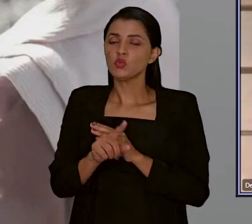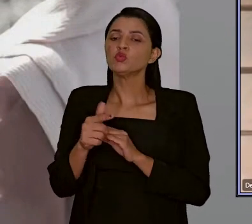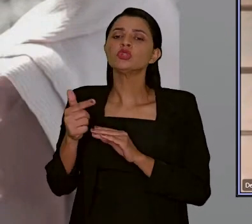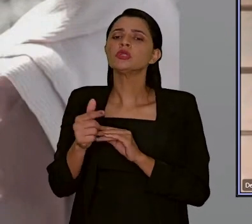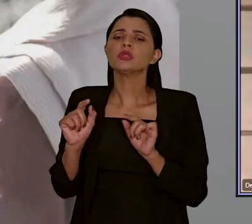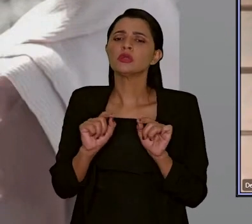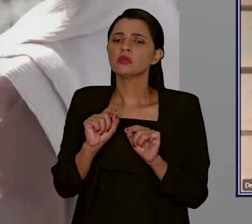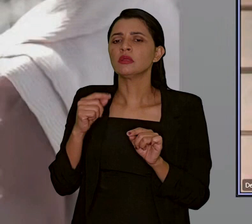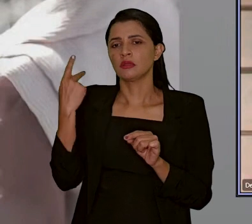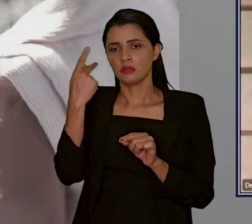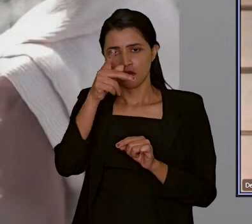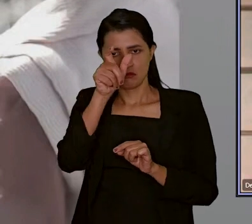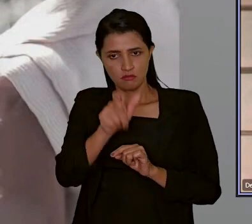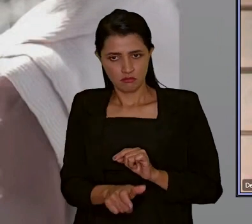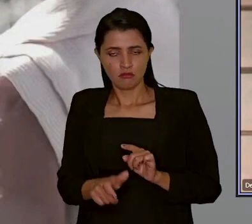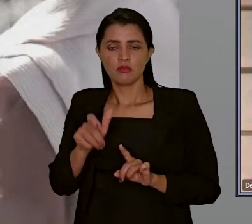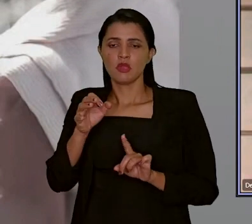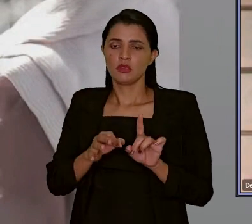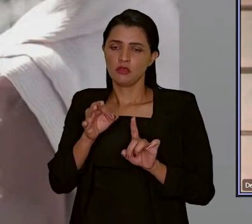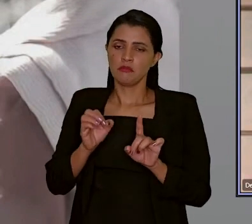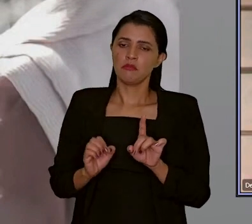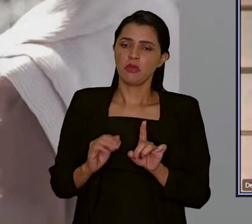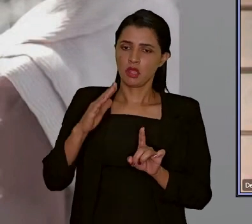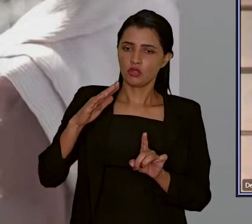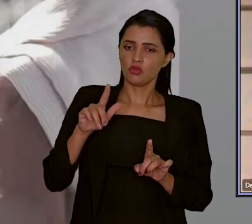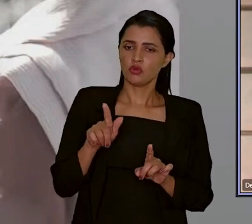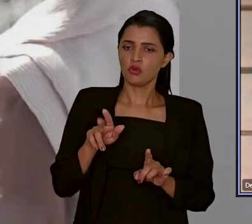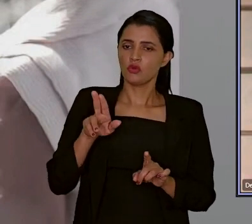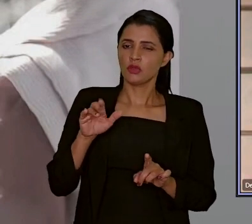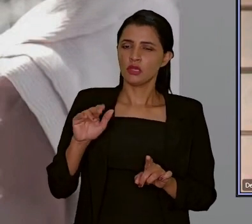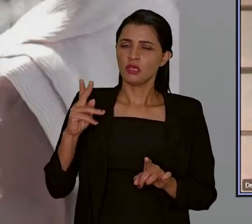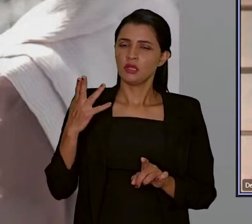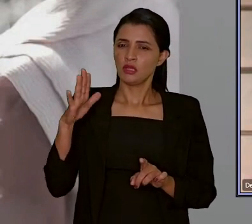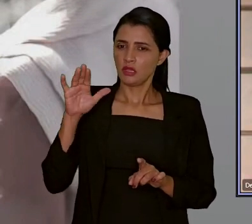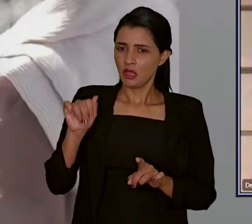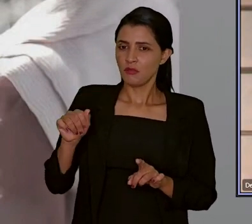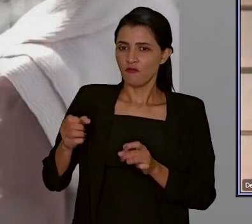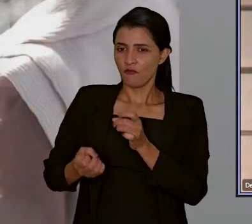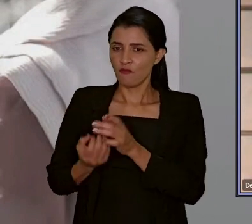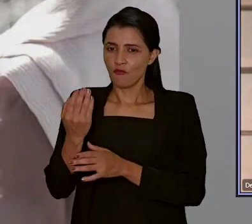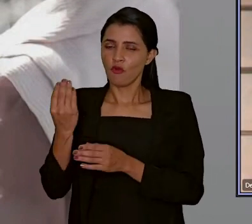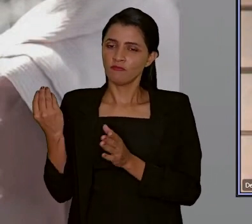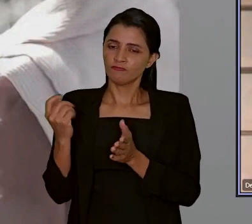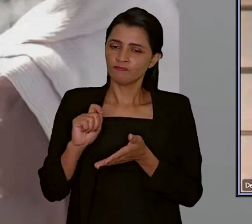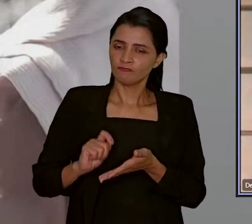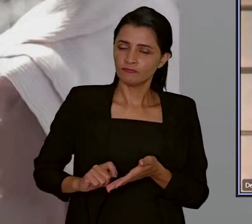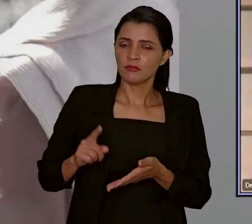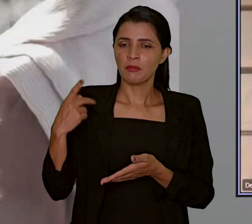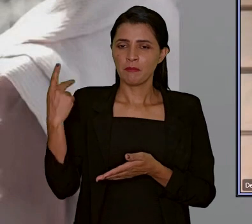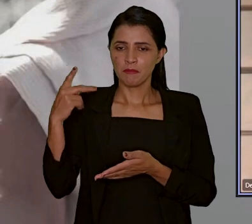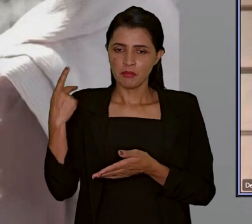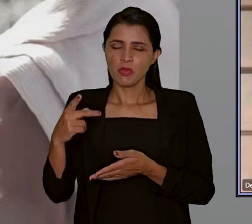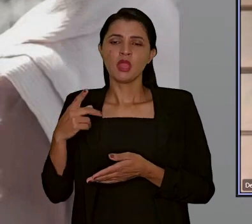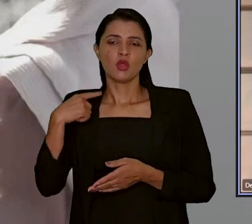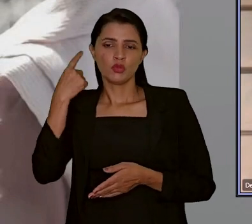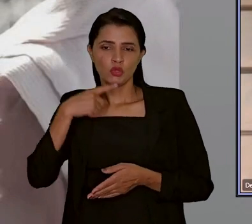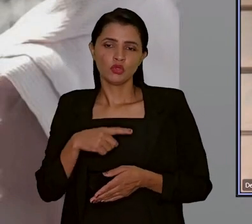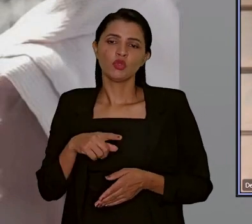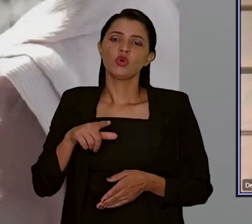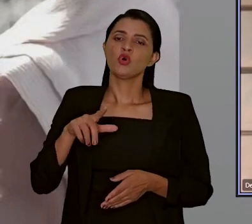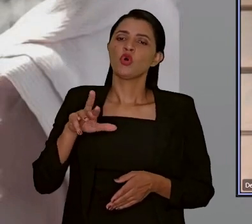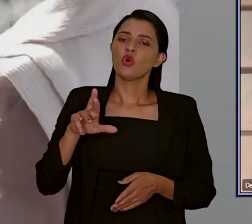desembargador Guilherme Calmon, foi formulada pelo doutor Rodrigo Meira. Não sei se ele está presente. O doutor Rodrigo